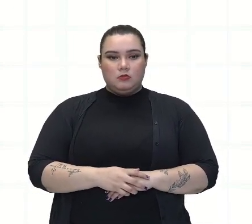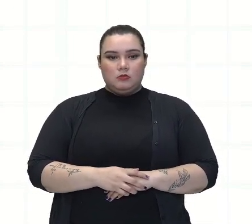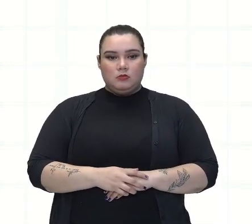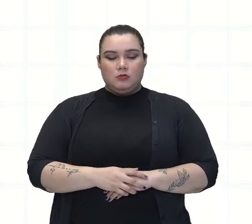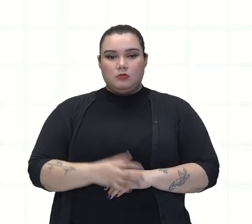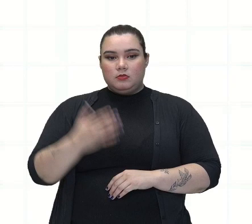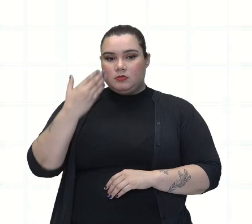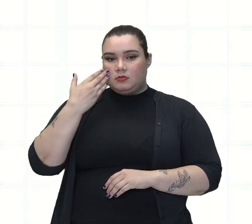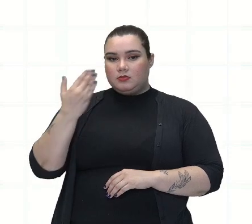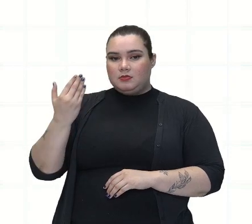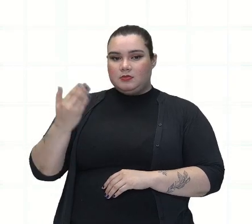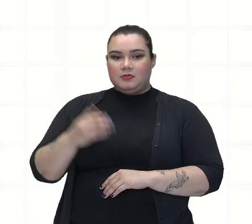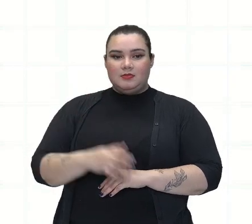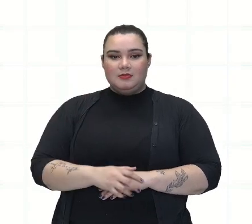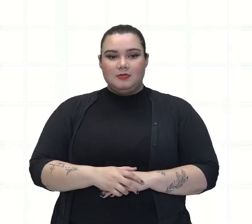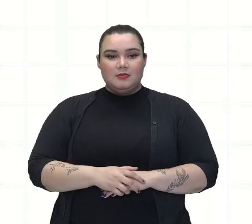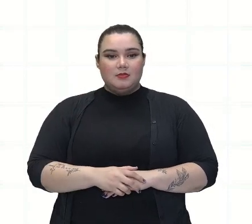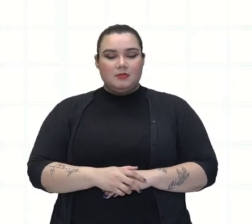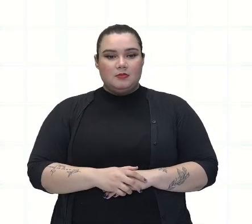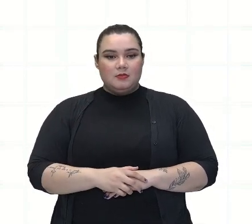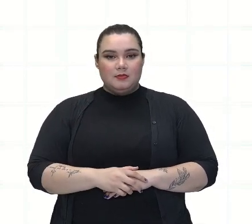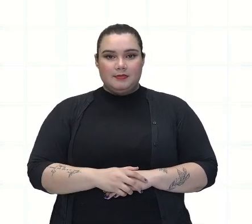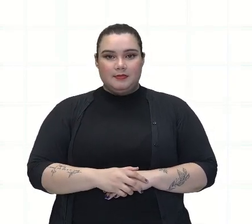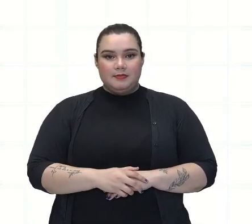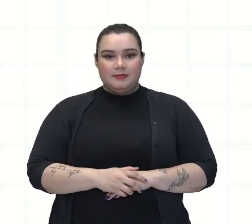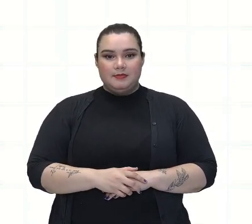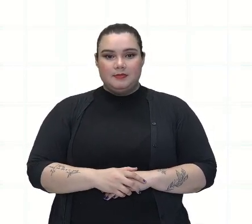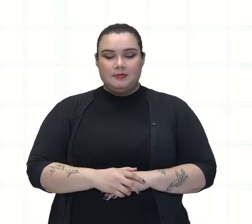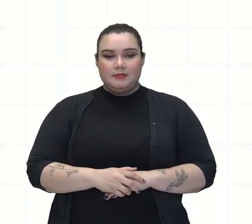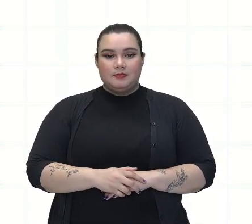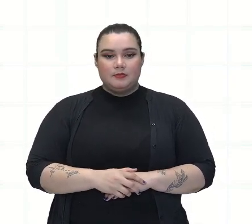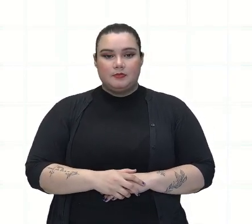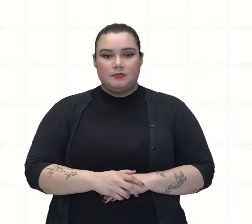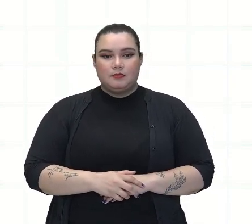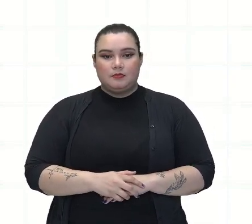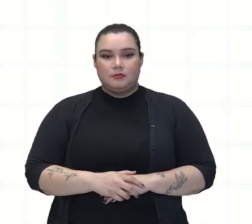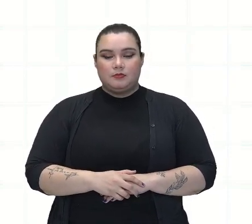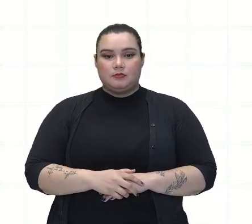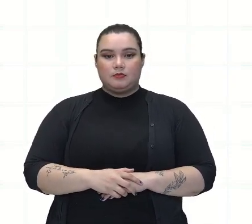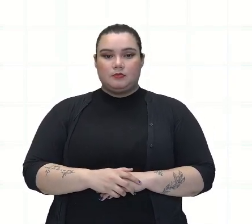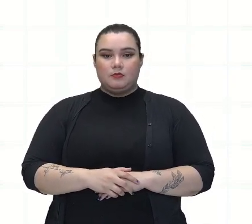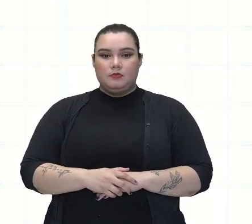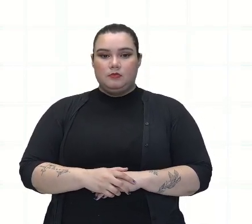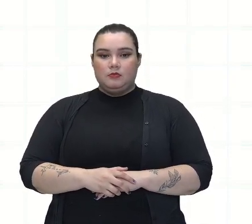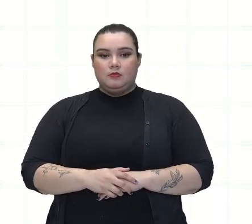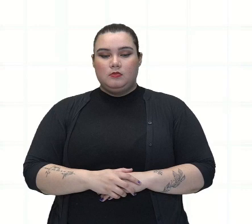8º anos, vou colocar no plural, são